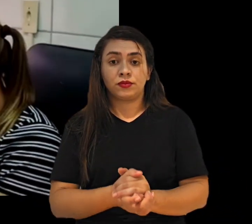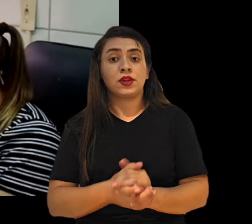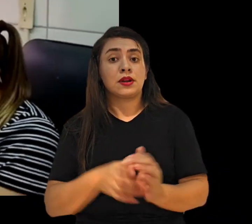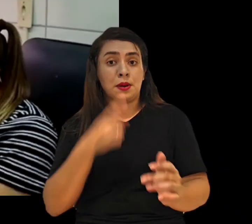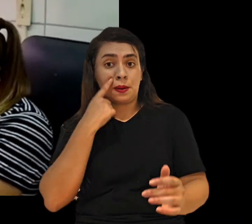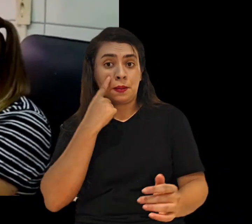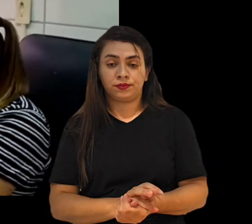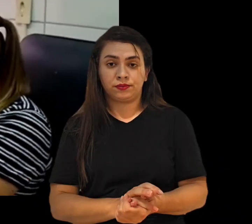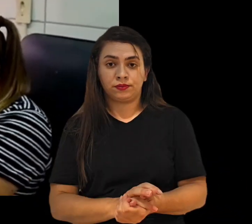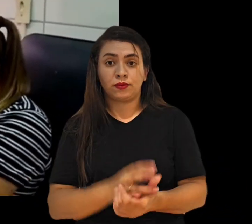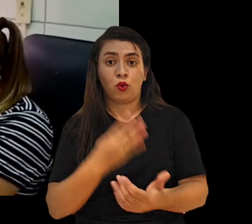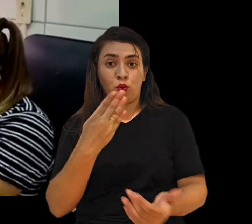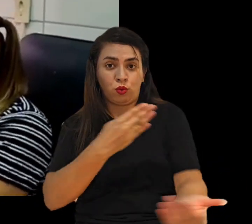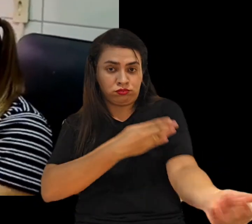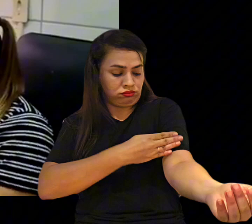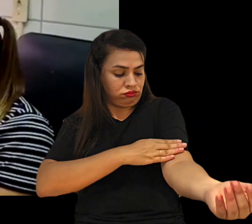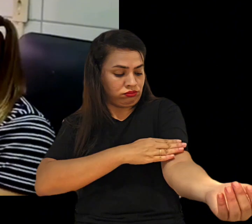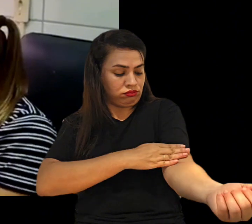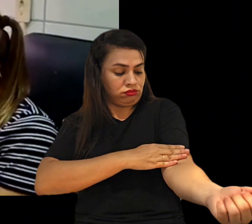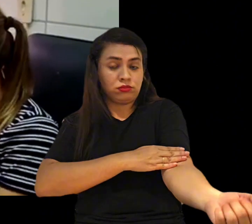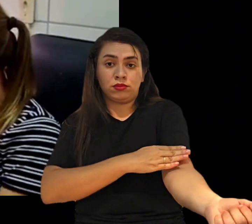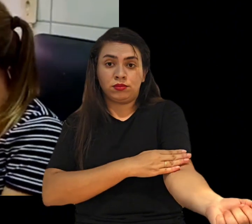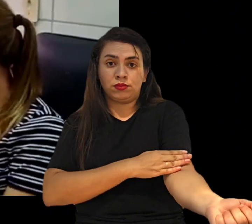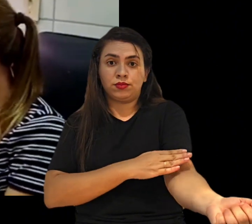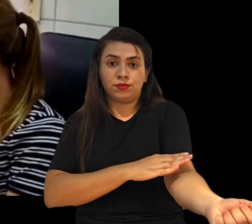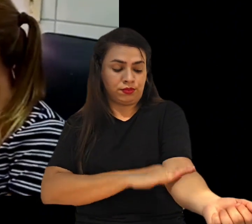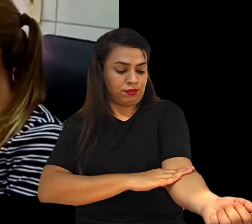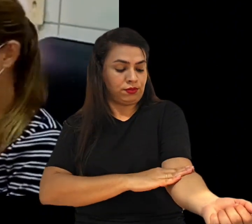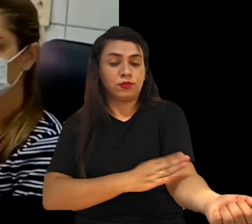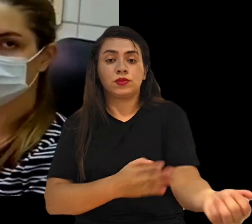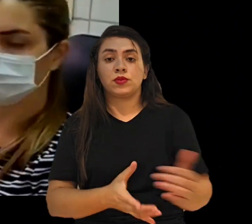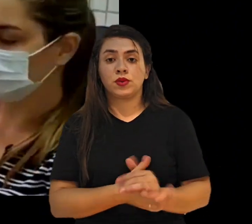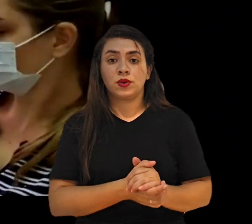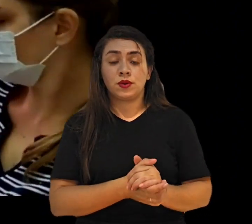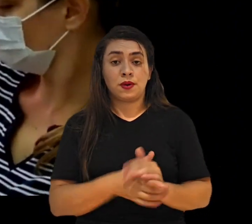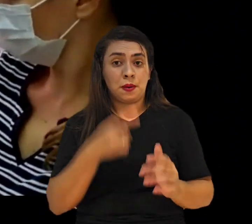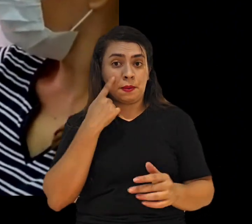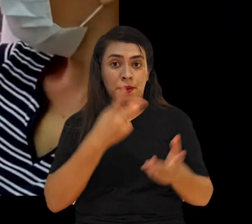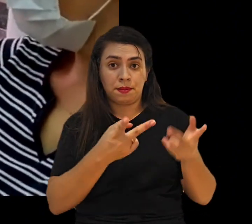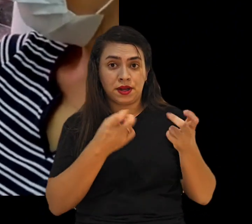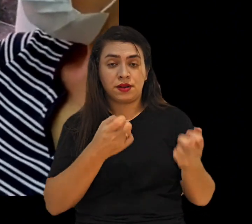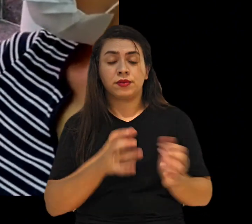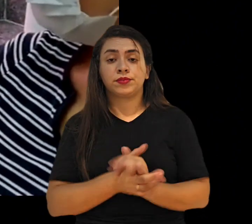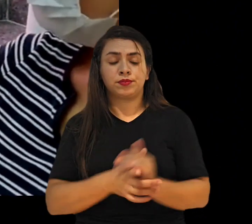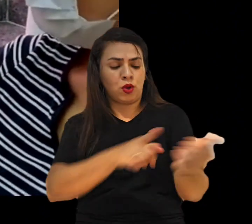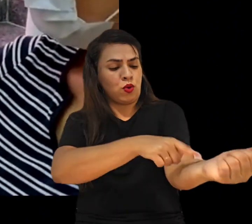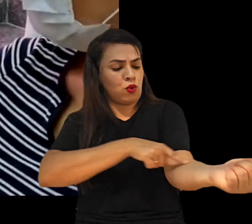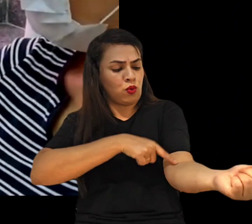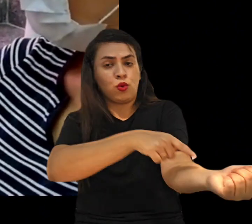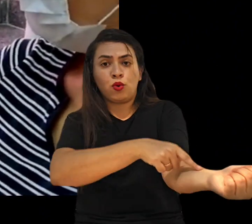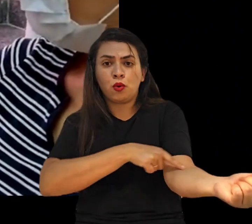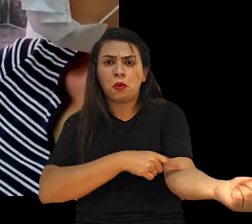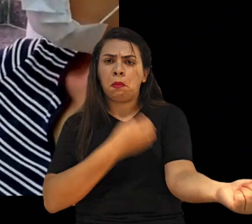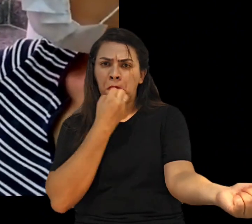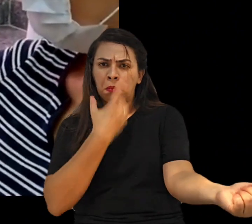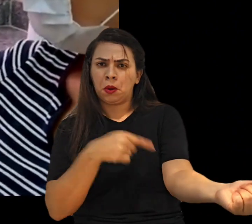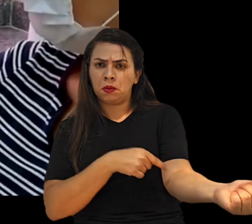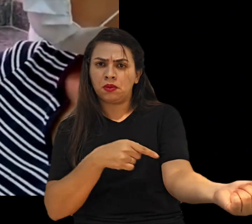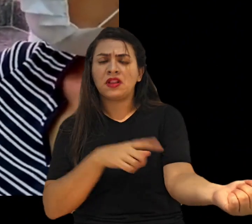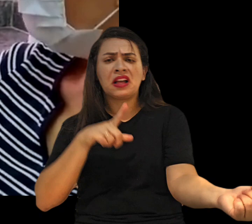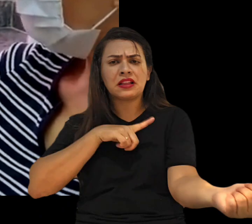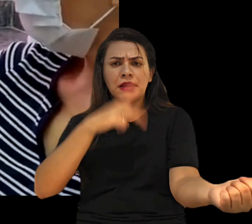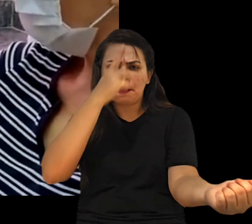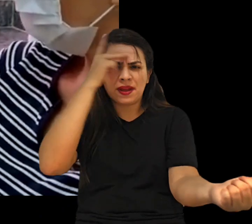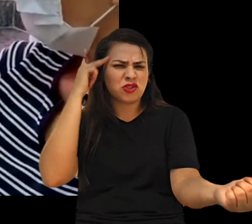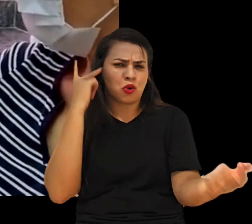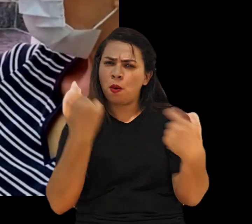braço, colocar mais ou menos em torno de 4 dedos do local da punção, tá? Aproximadamente